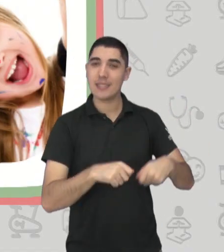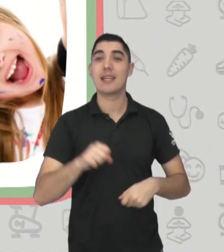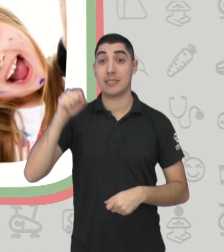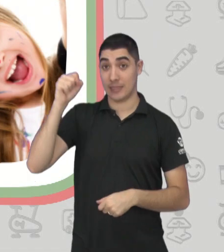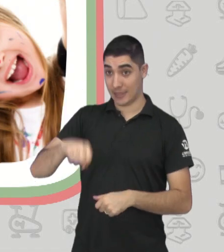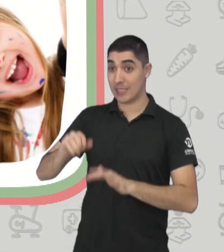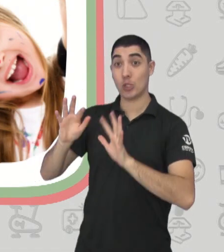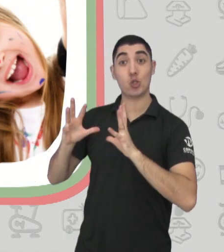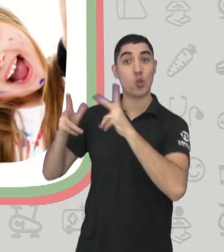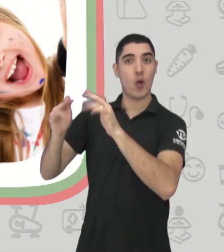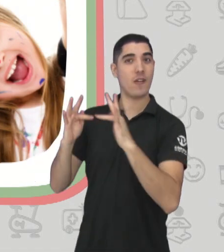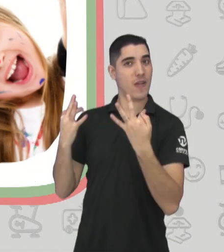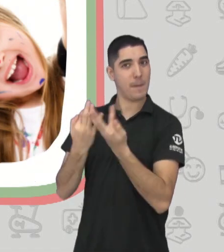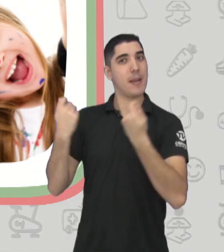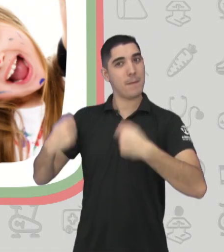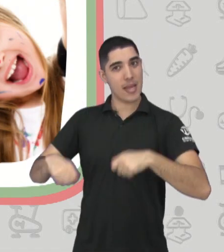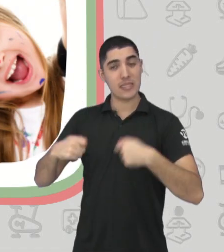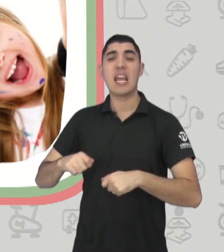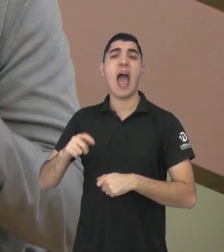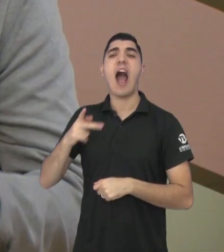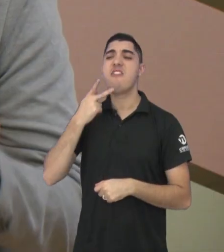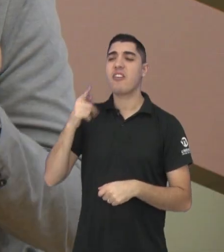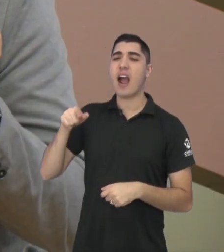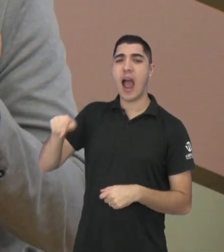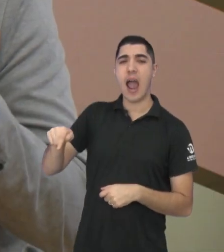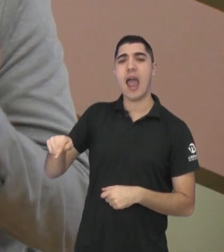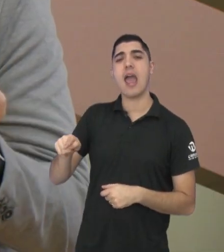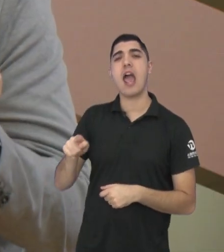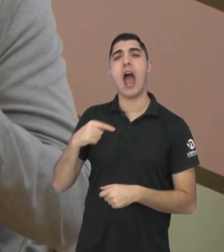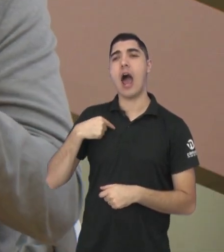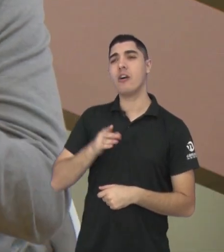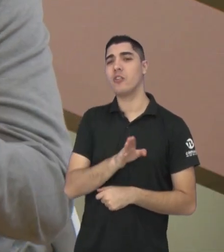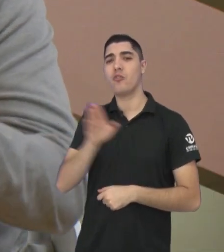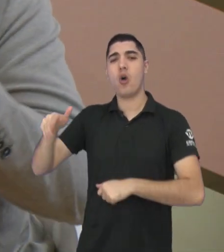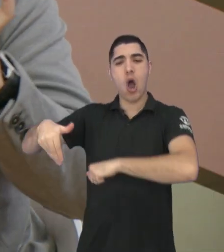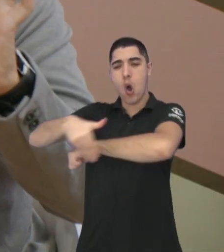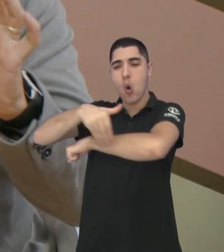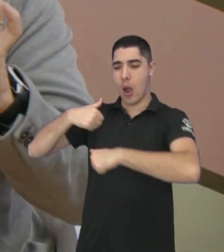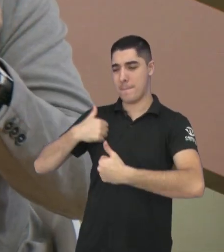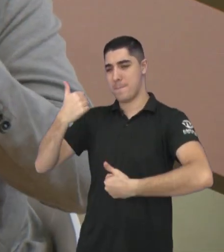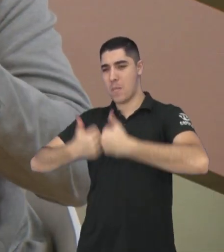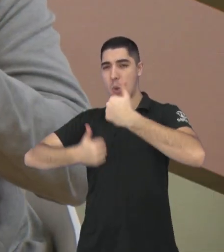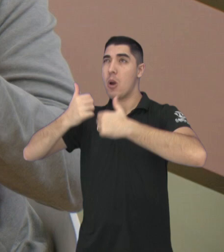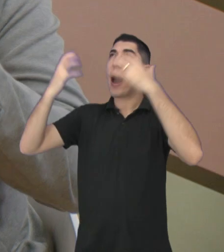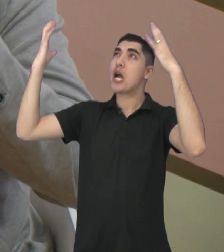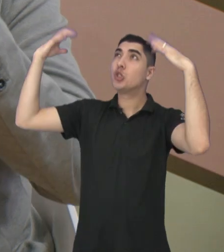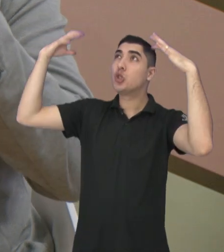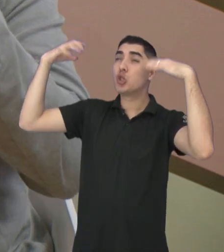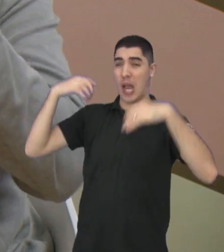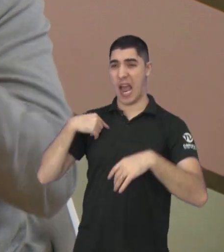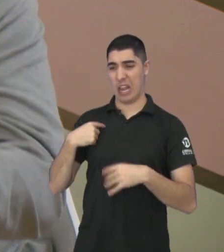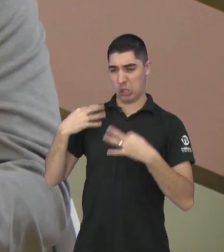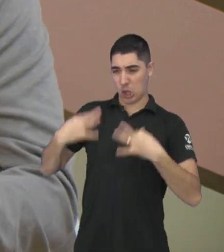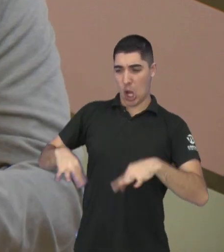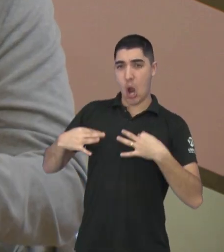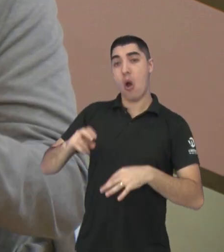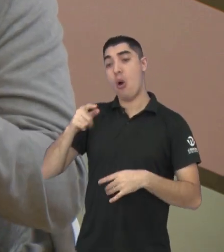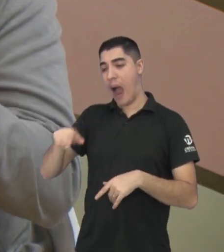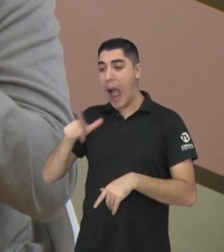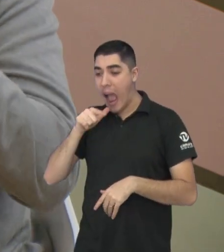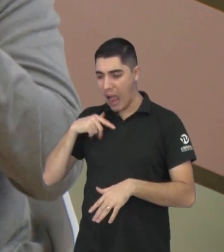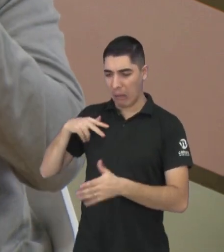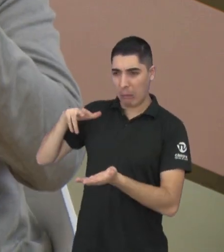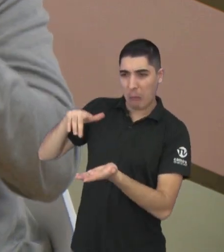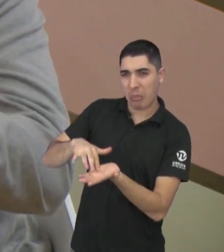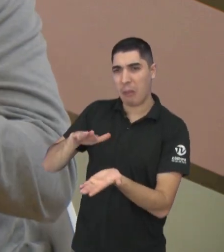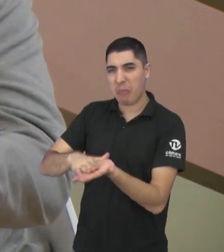família inteira e entender que ninguém fica dodói quando vai para a rua ou joga bola na chuva ou que pisa na poça